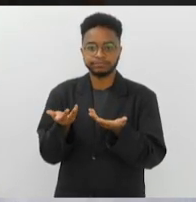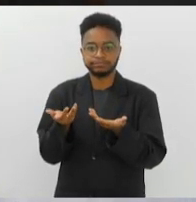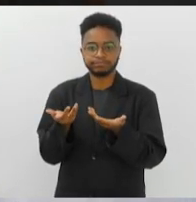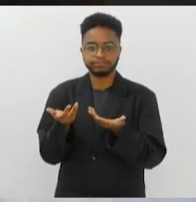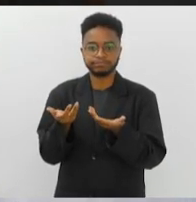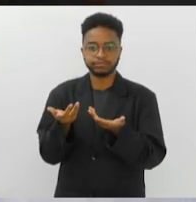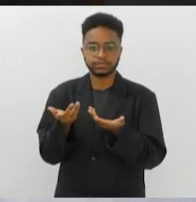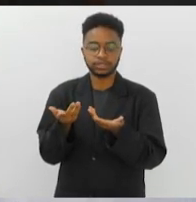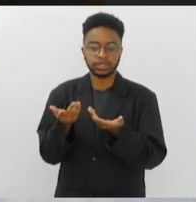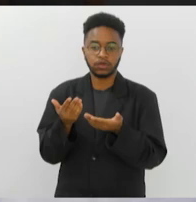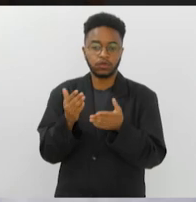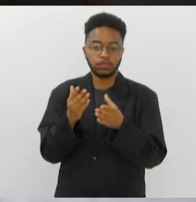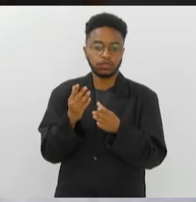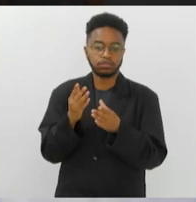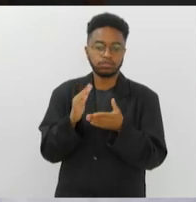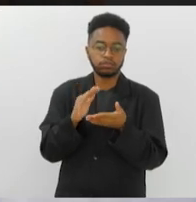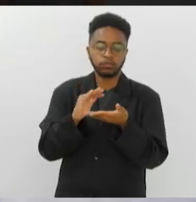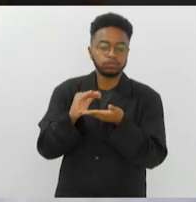daquela ideia